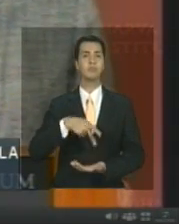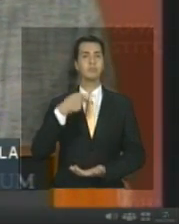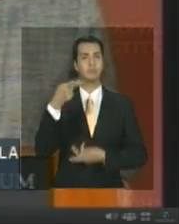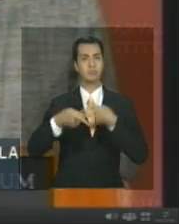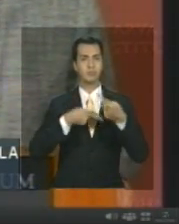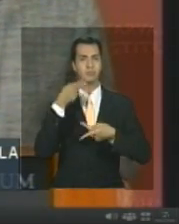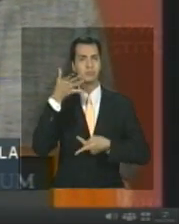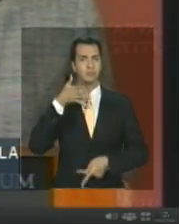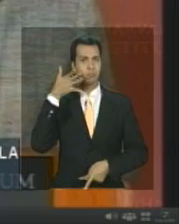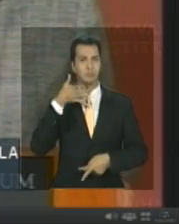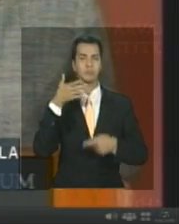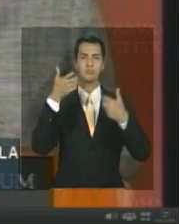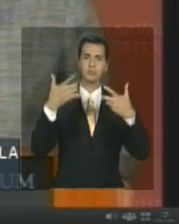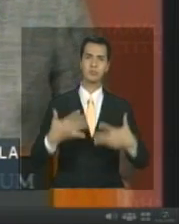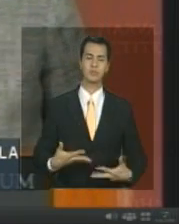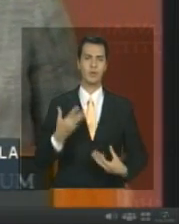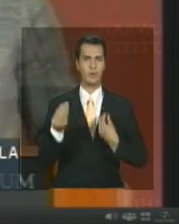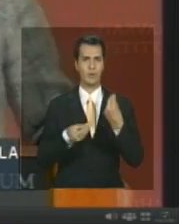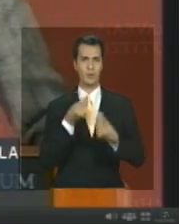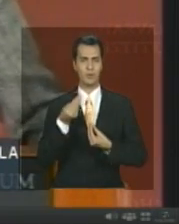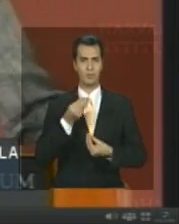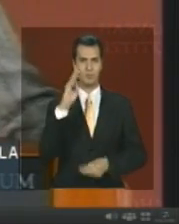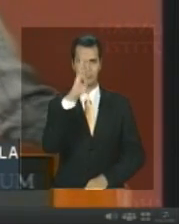reflexões sobre o meu país, o Brasil.